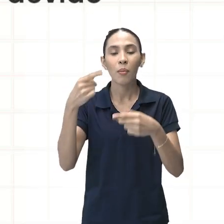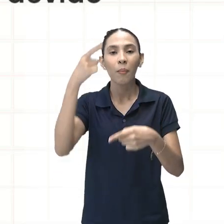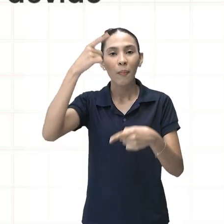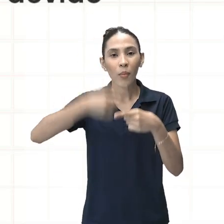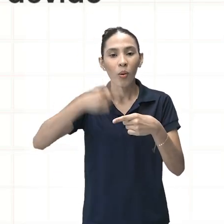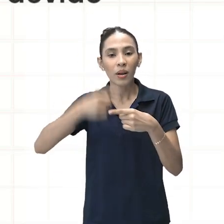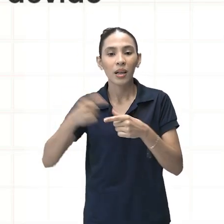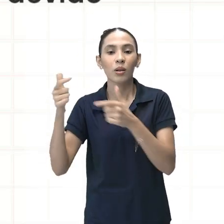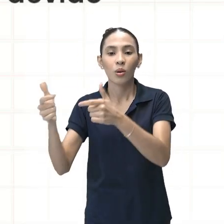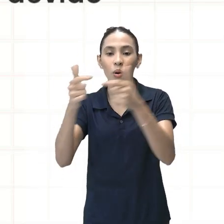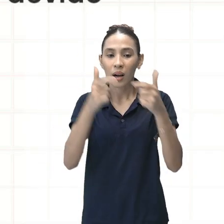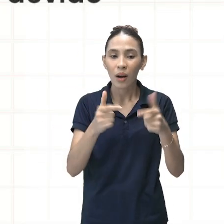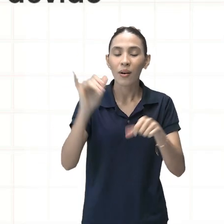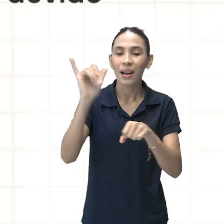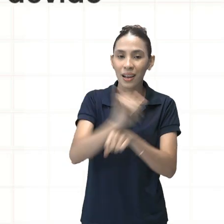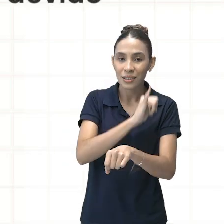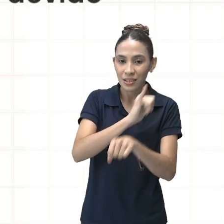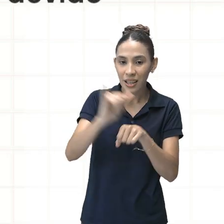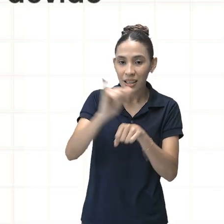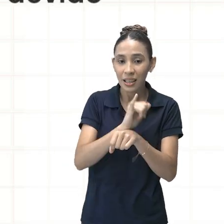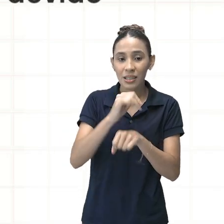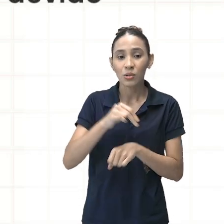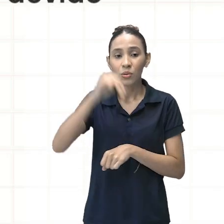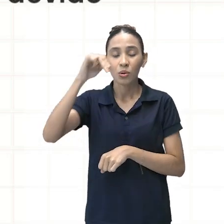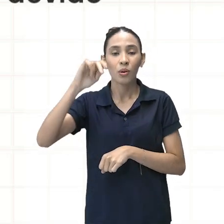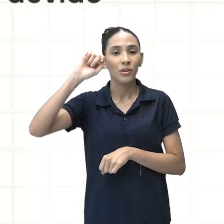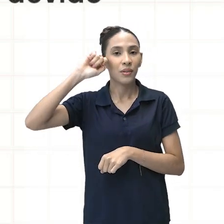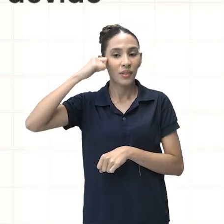sua localização estratégica no